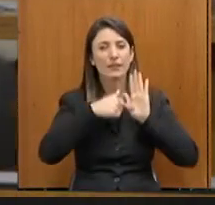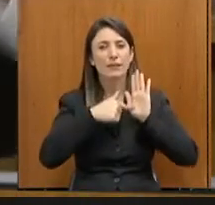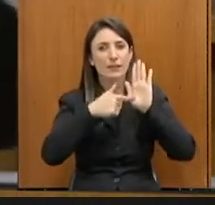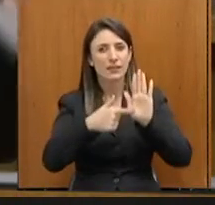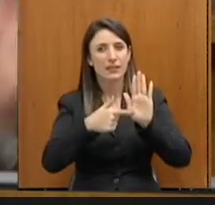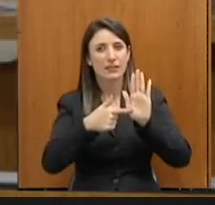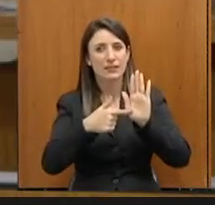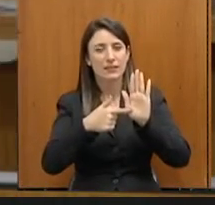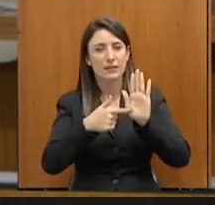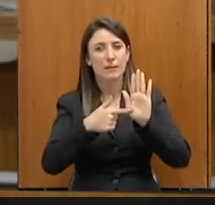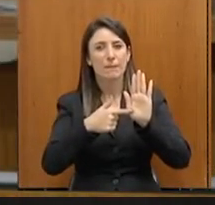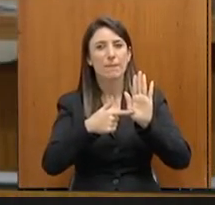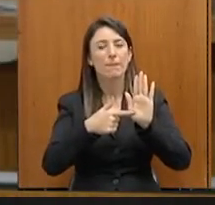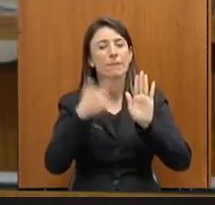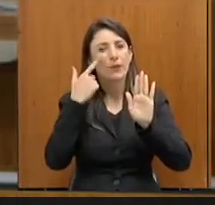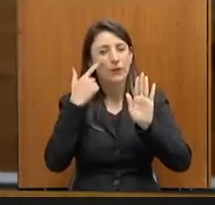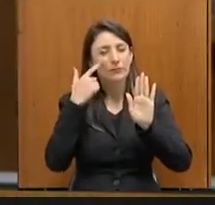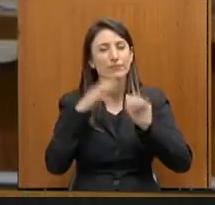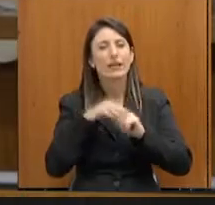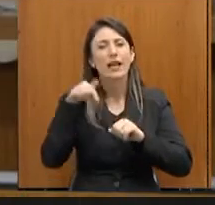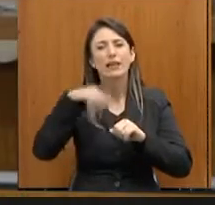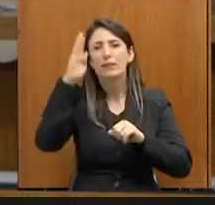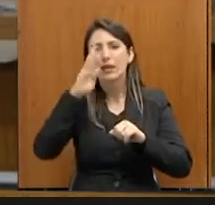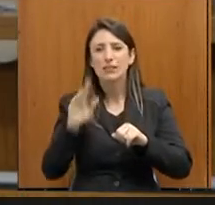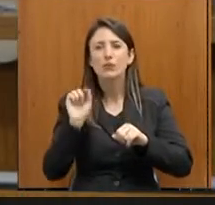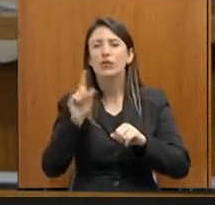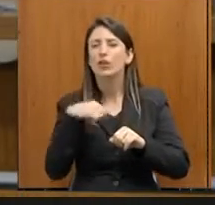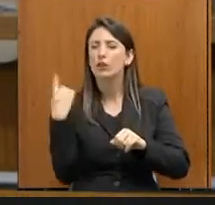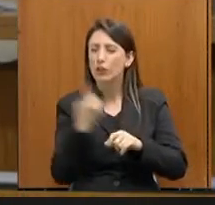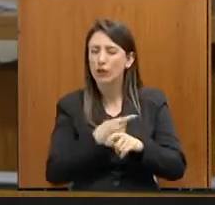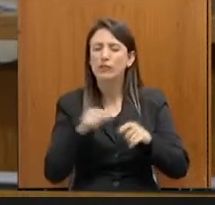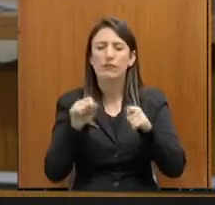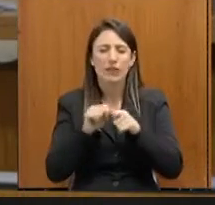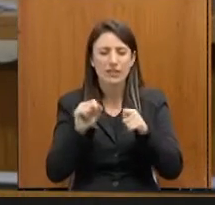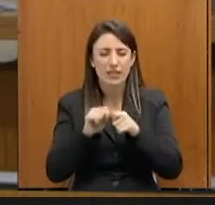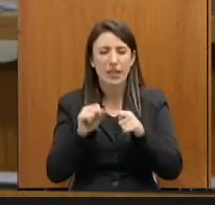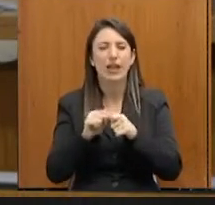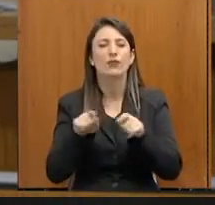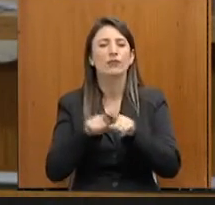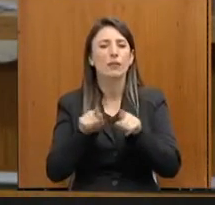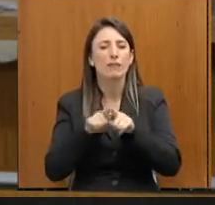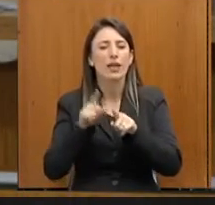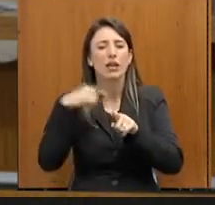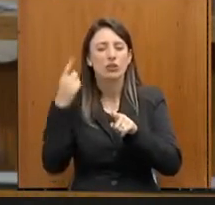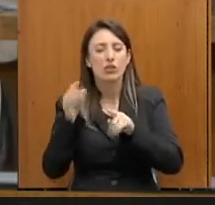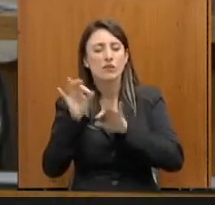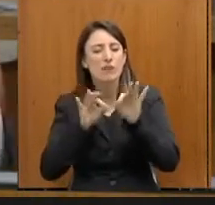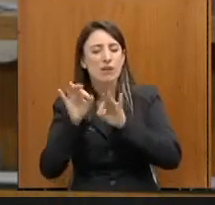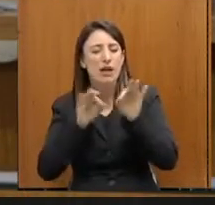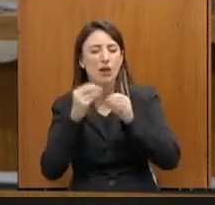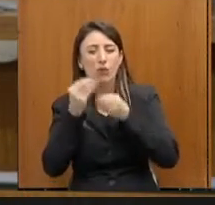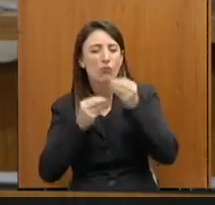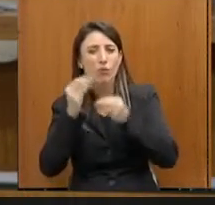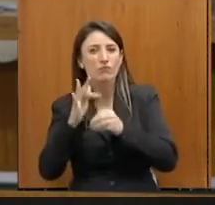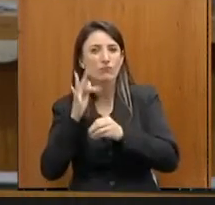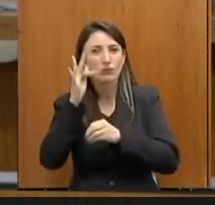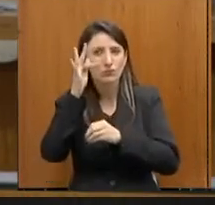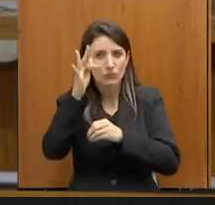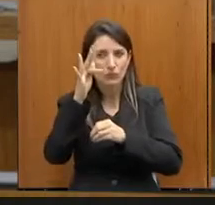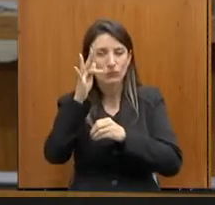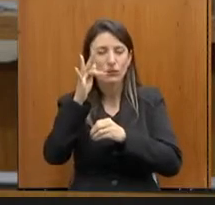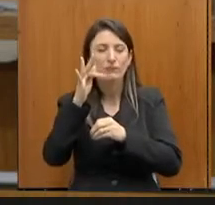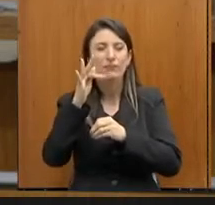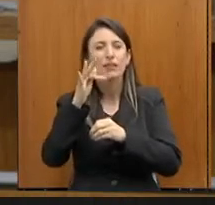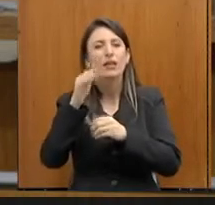busca trazer o que nós temos feito e sobretudo o nosso a nossa visão de futuro na Cemig gente quer começar